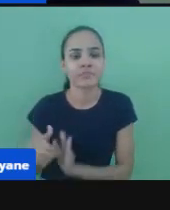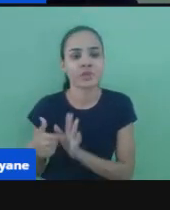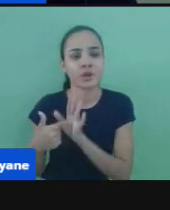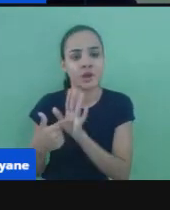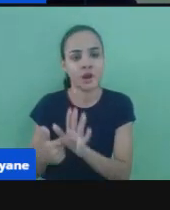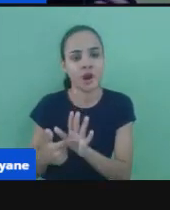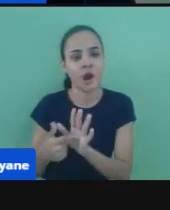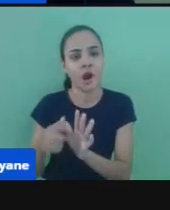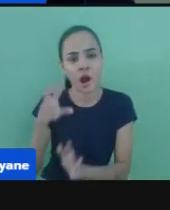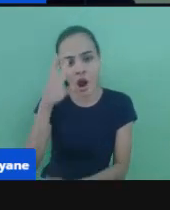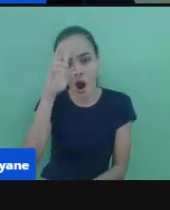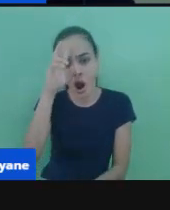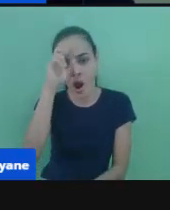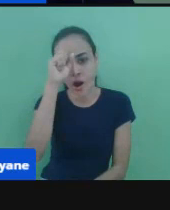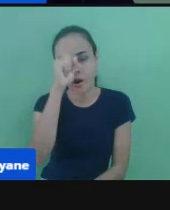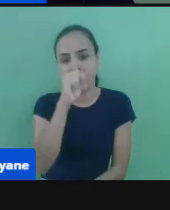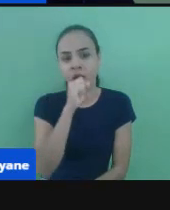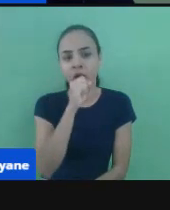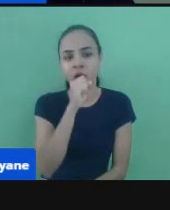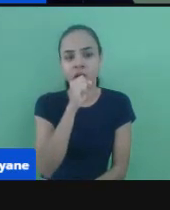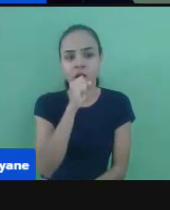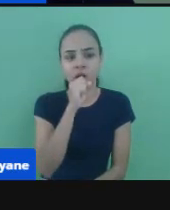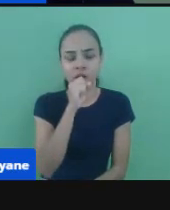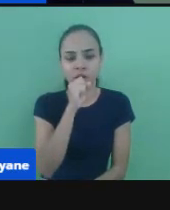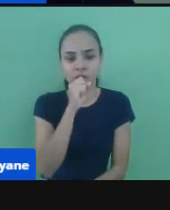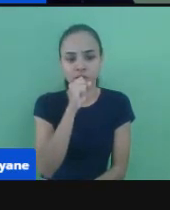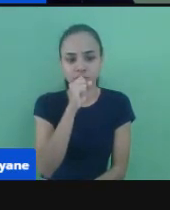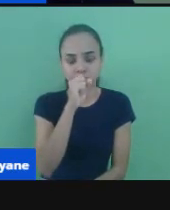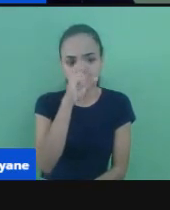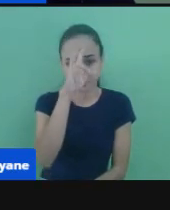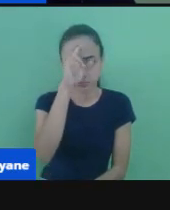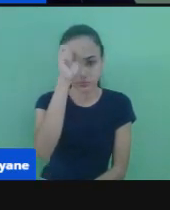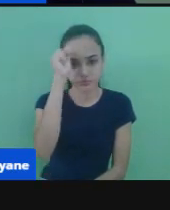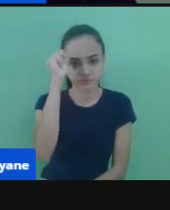potência, aquele dinamismo